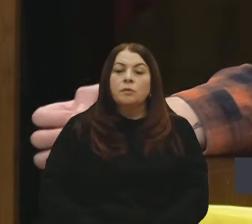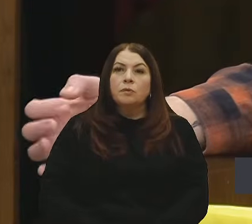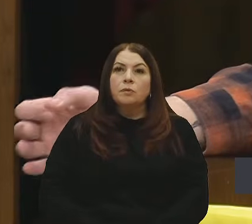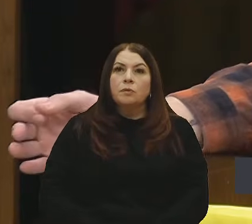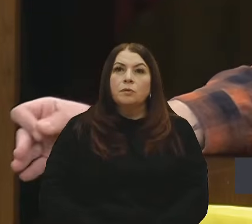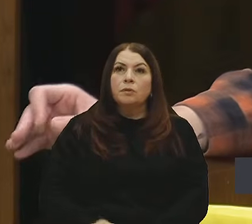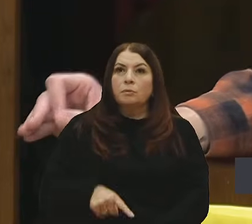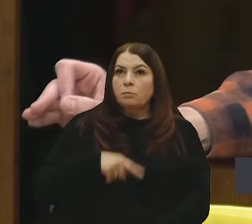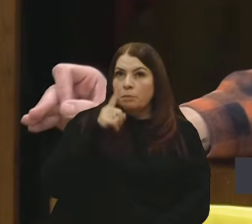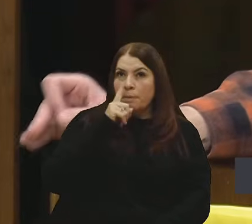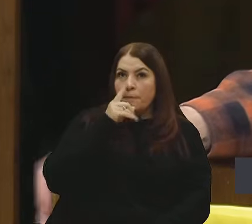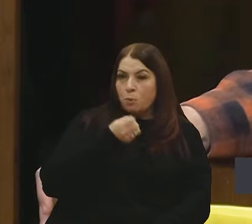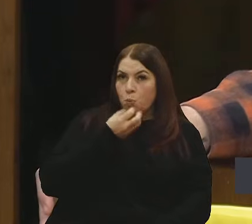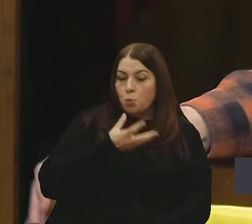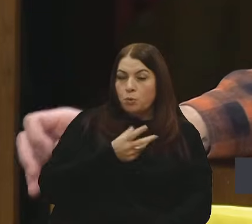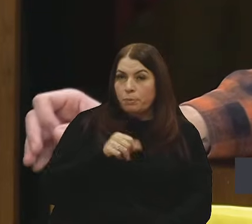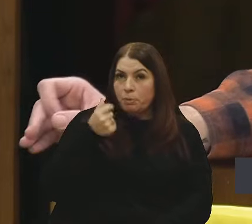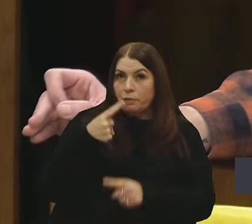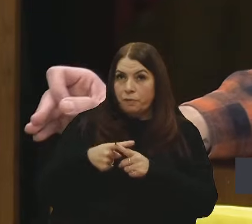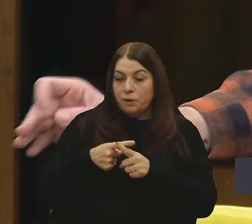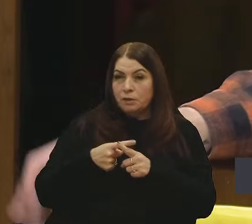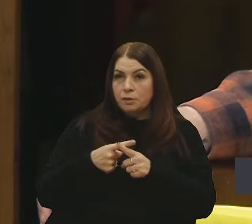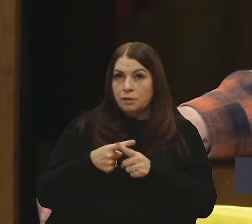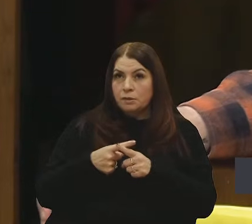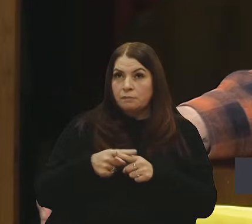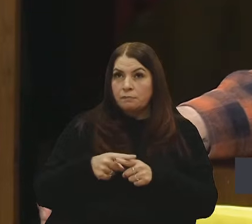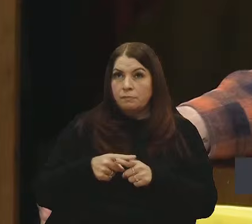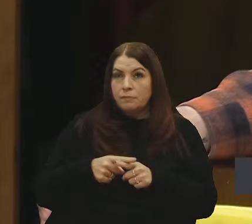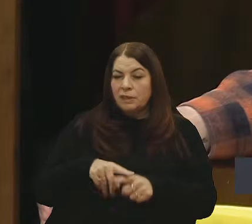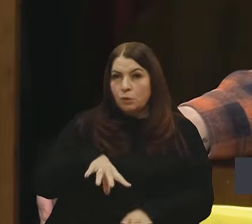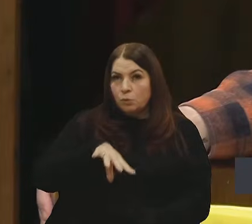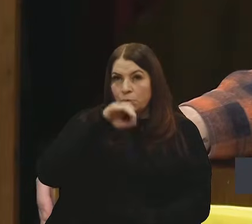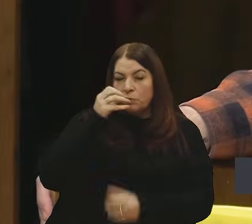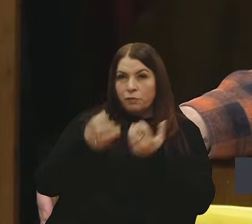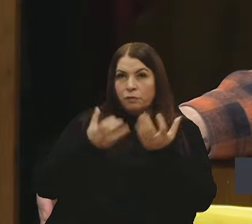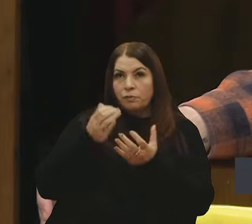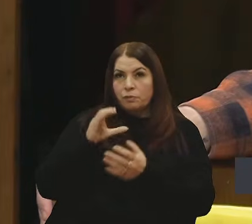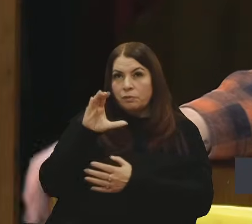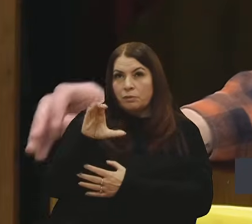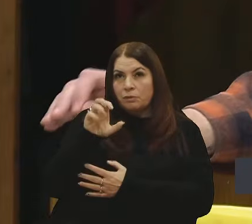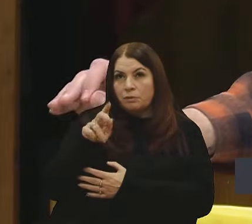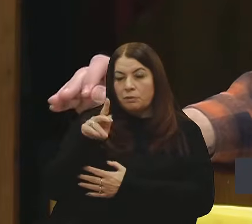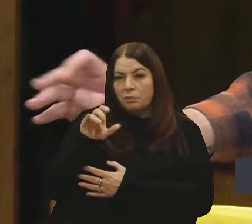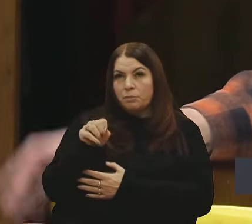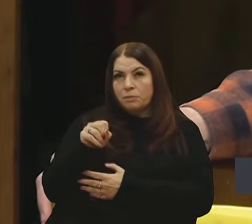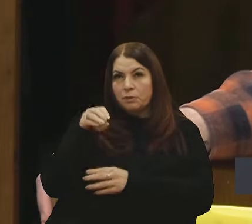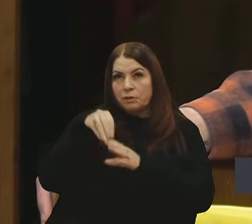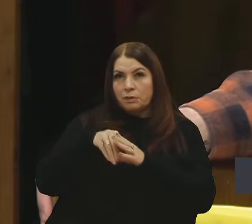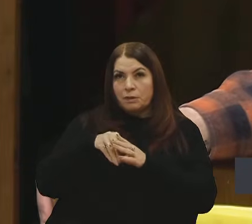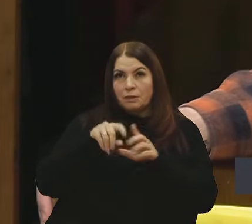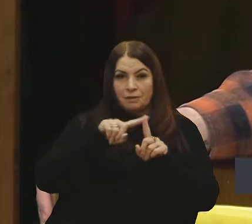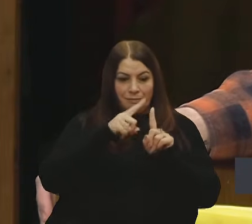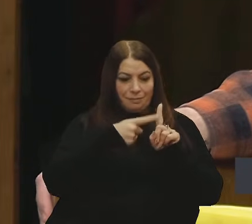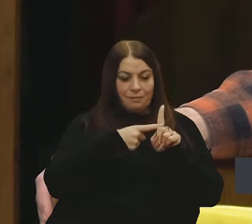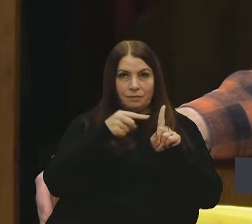A minha mãe conta que a primeira vez que eu respirei fumaça foi numa greve do CEPERS, dentro da barriga dela.